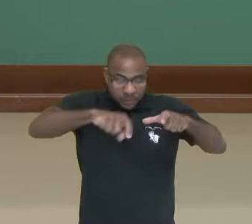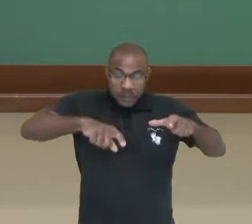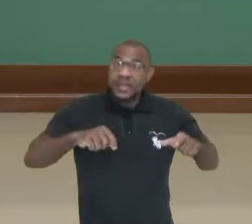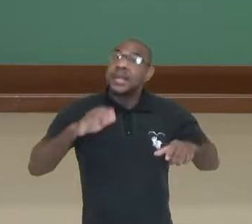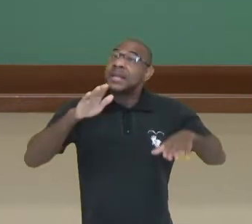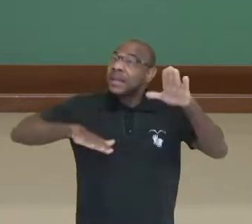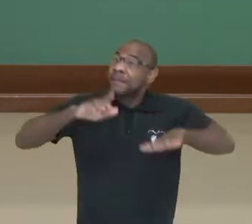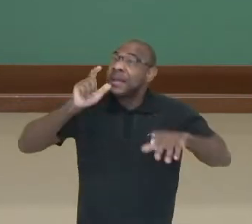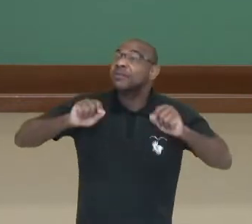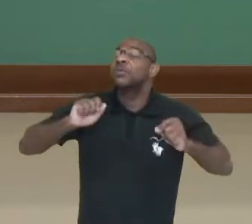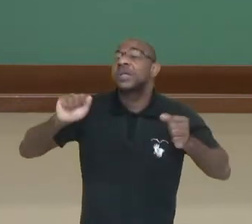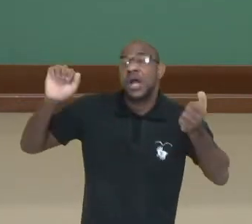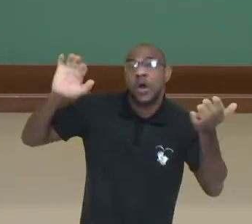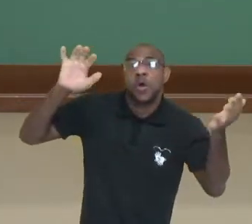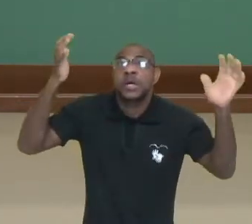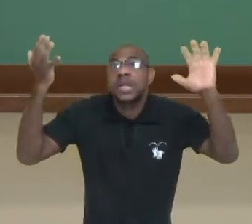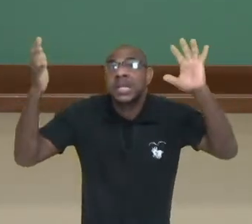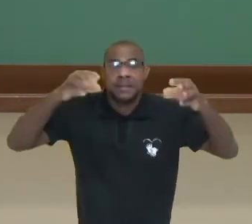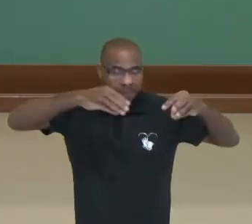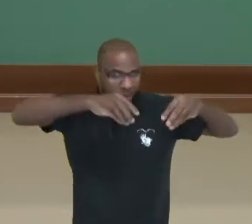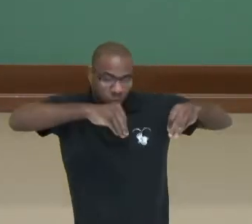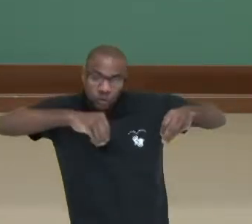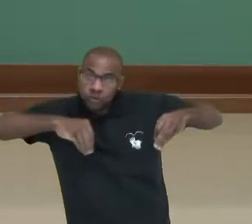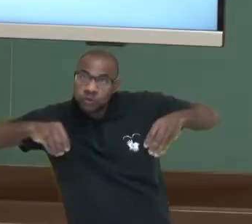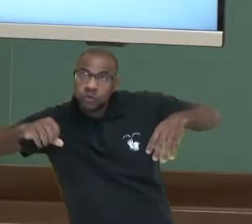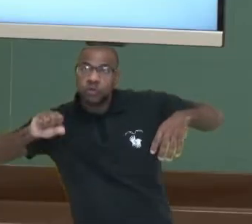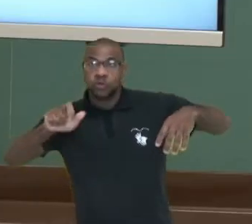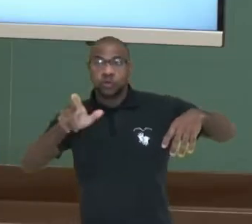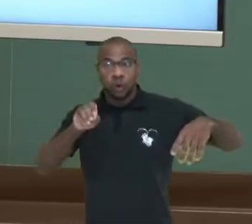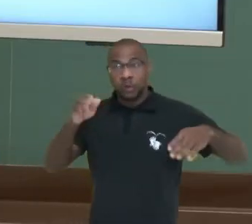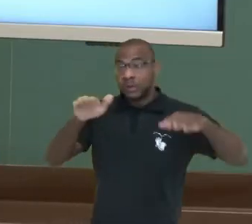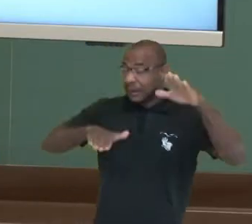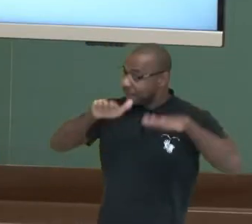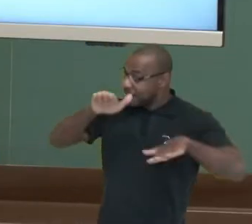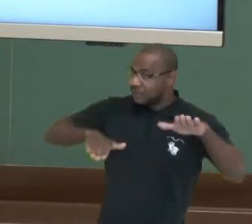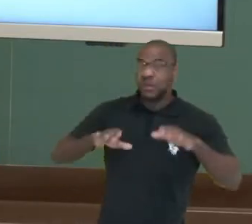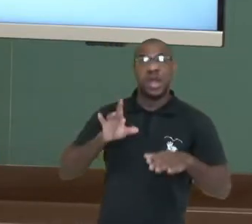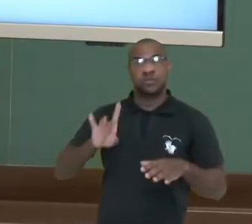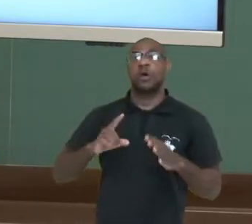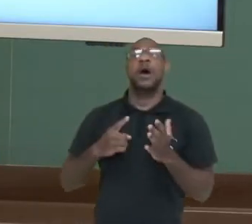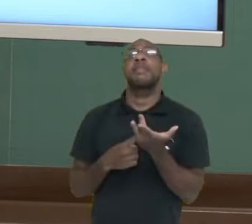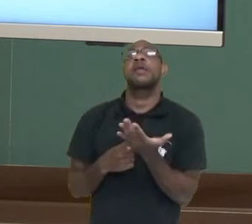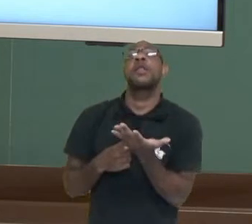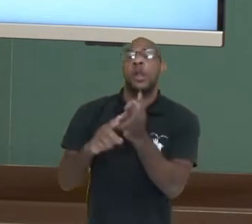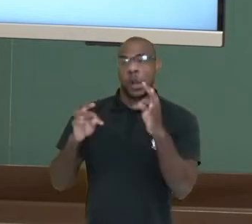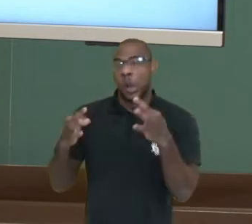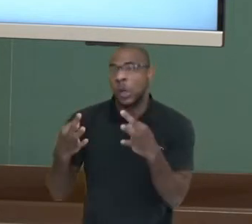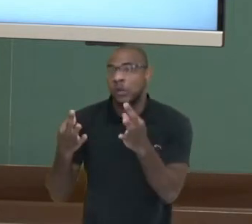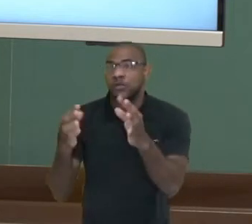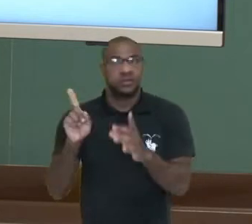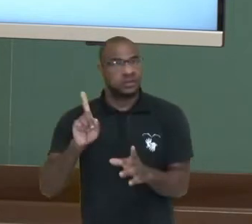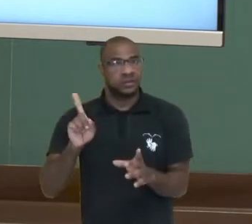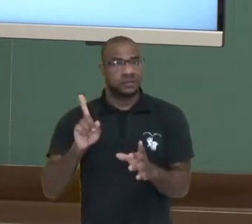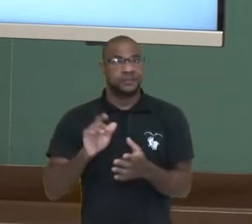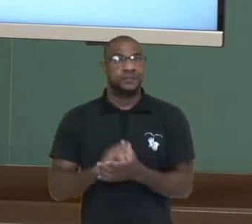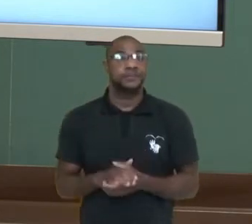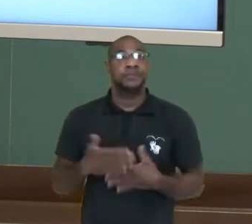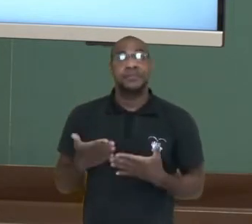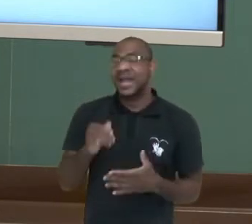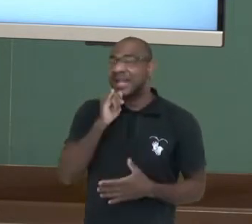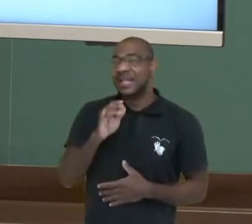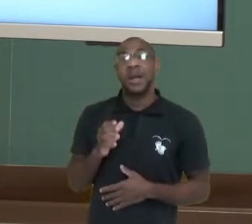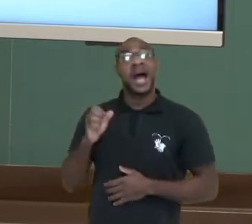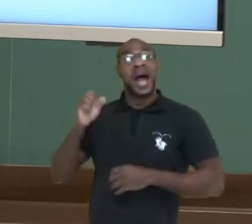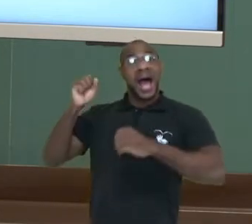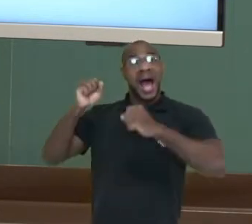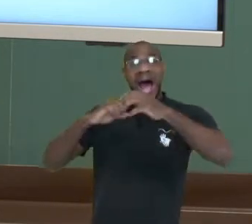clima, e do relevo. Vamos voltar aqui? Então veja, quando essas empresas